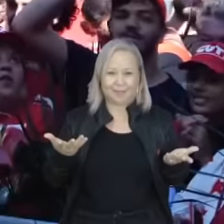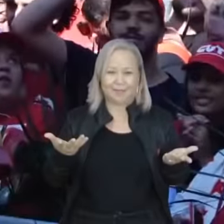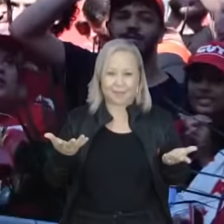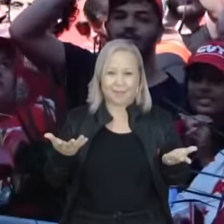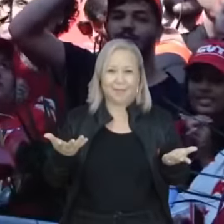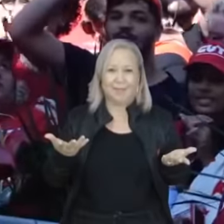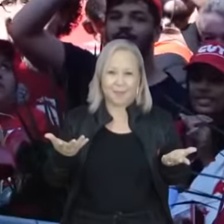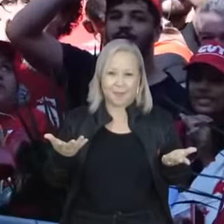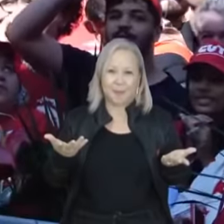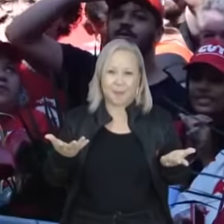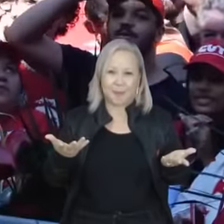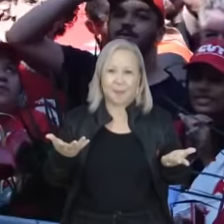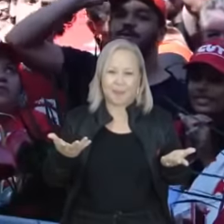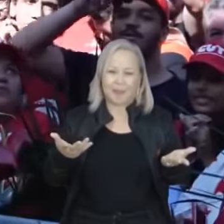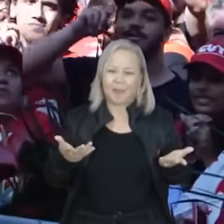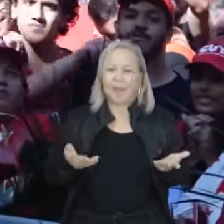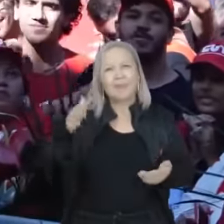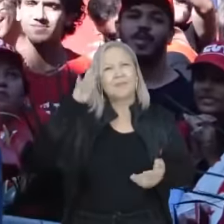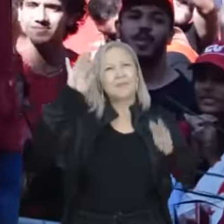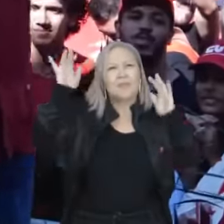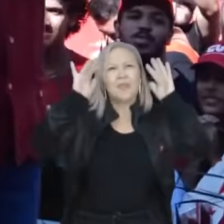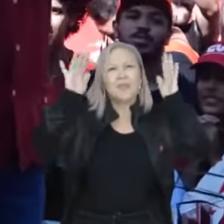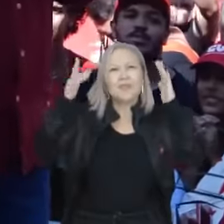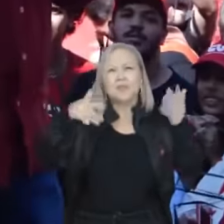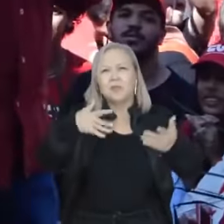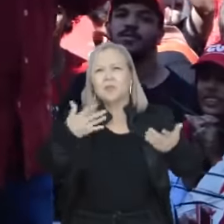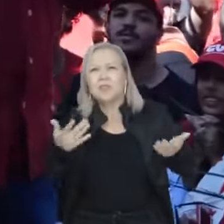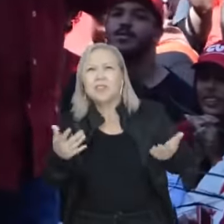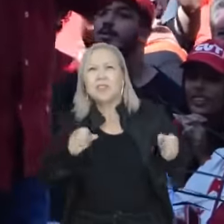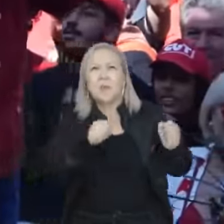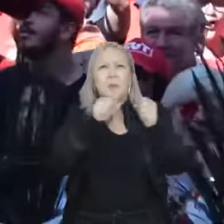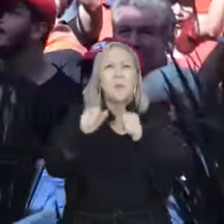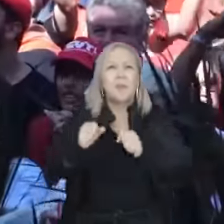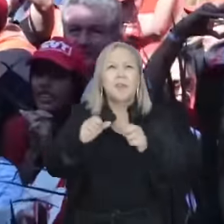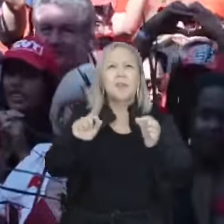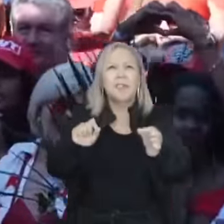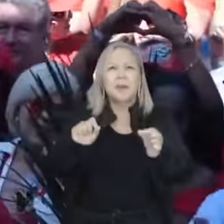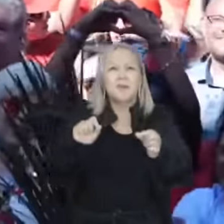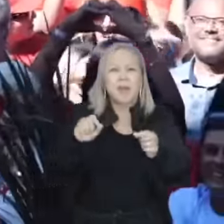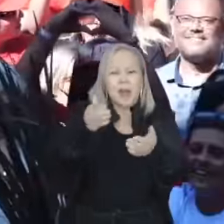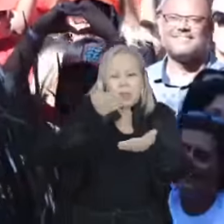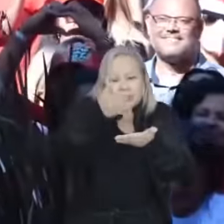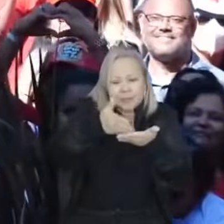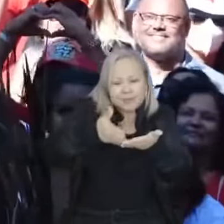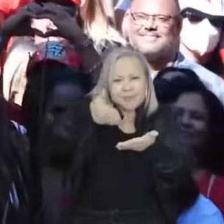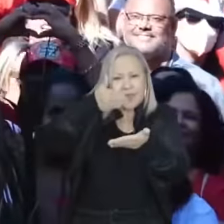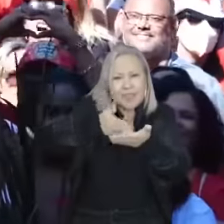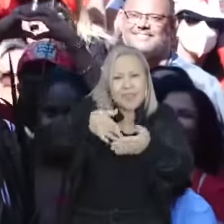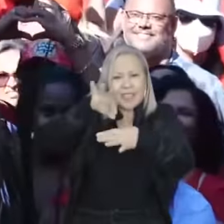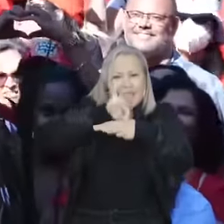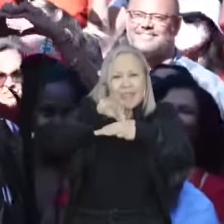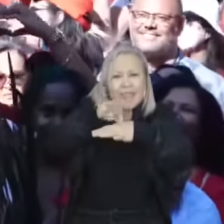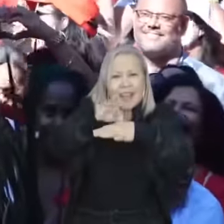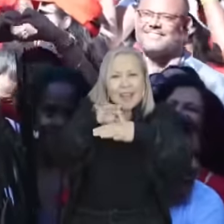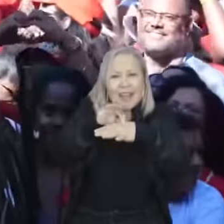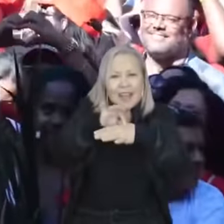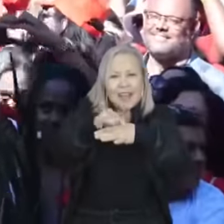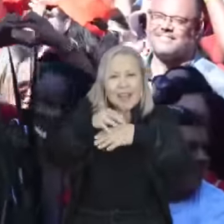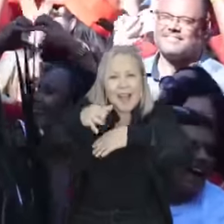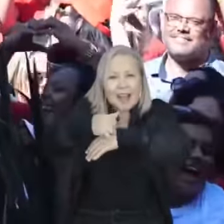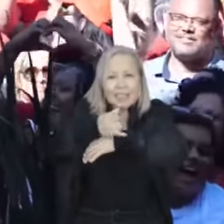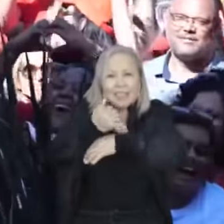Eu fico imaginando quando a gente podia pegar uma fatia da picanha com gordurinha, passar na